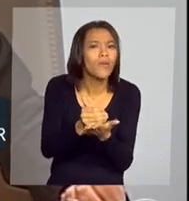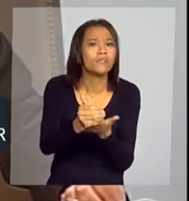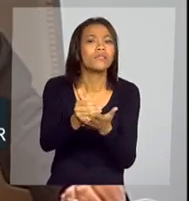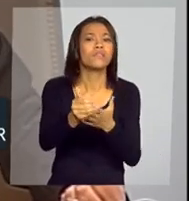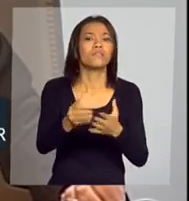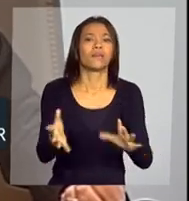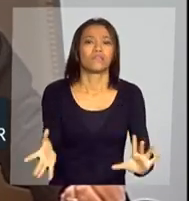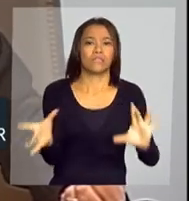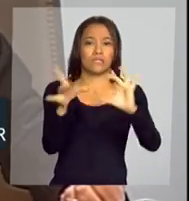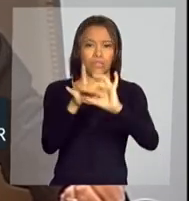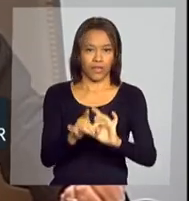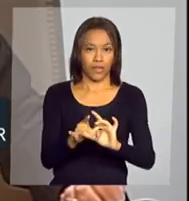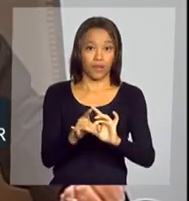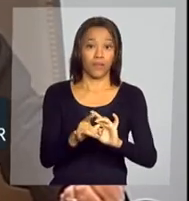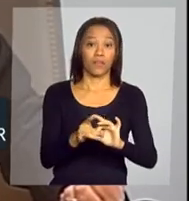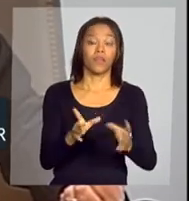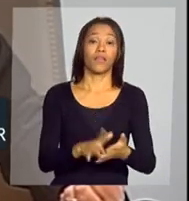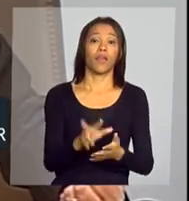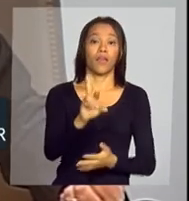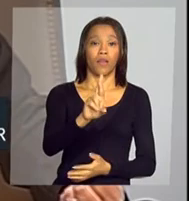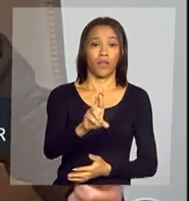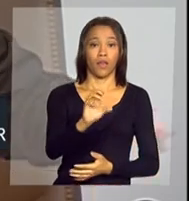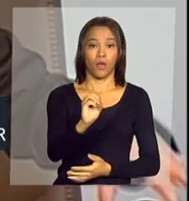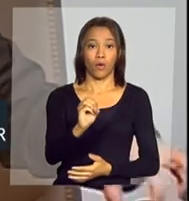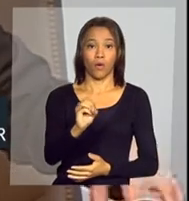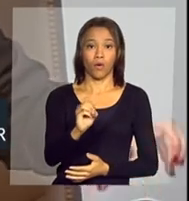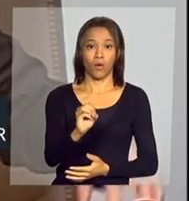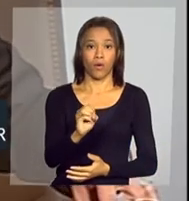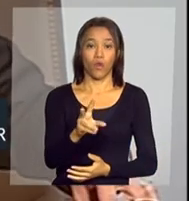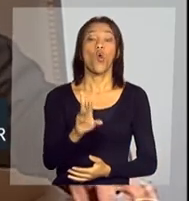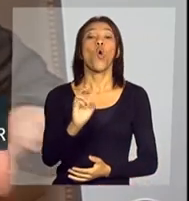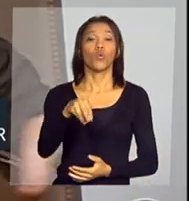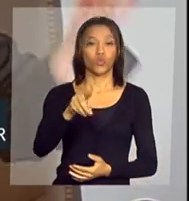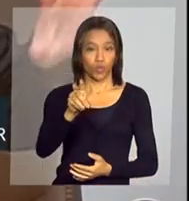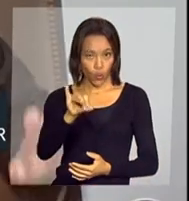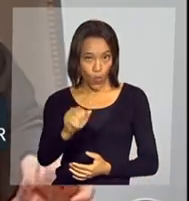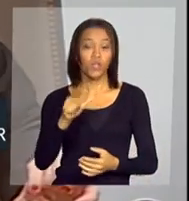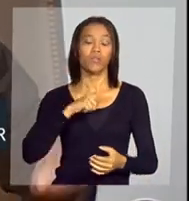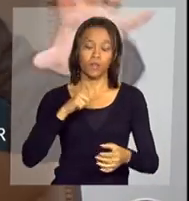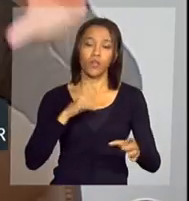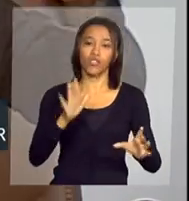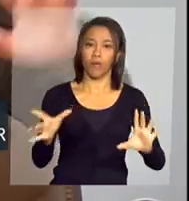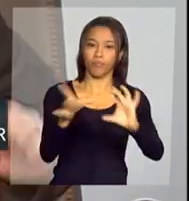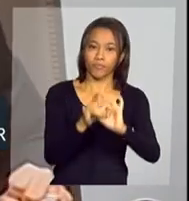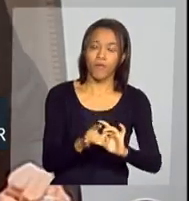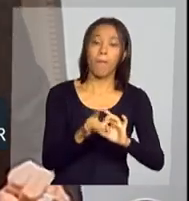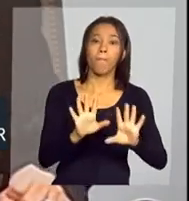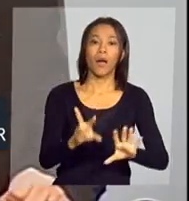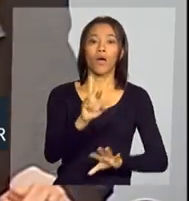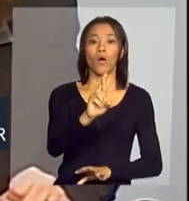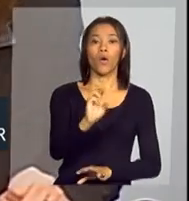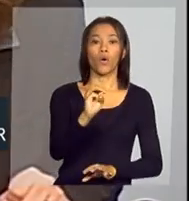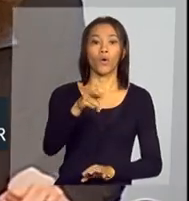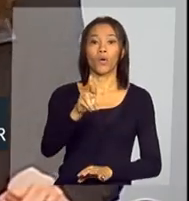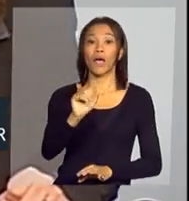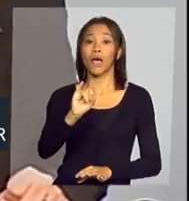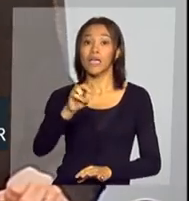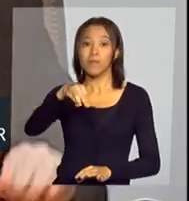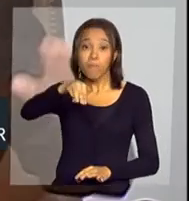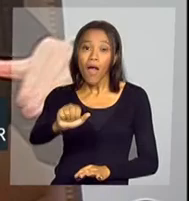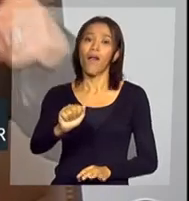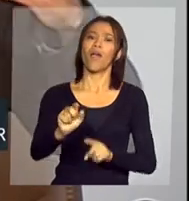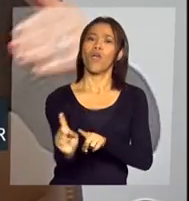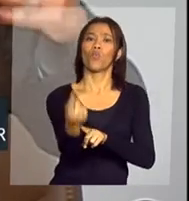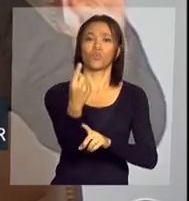integração que é Roraima Rondônia já tem o convênio Já estou considerando a Roraima ainda é o único estado Roraima